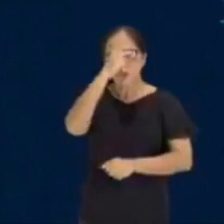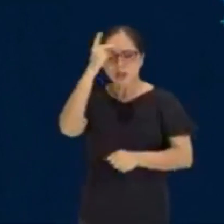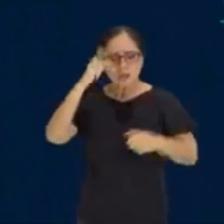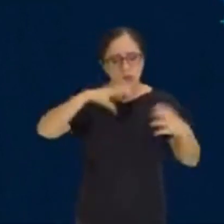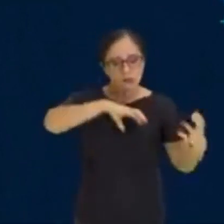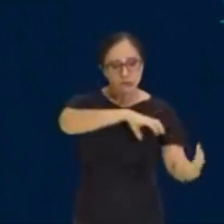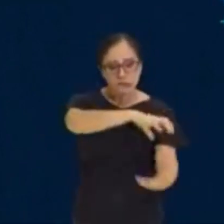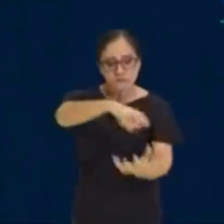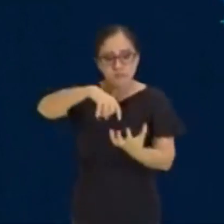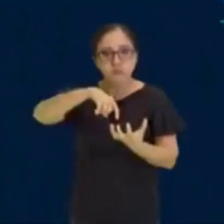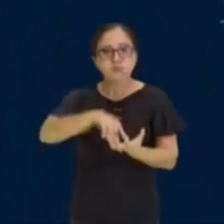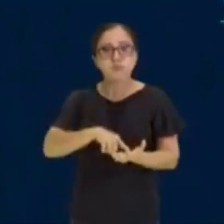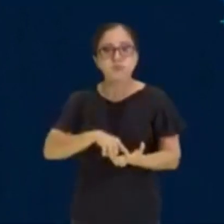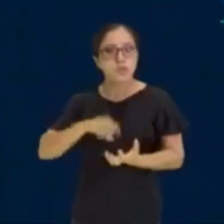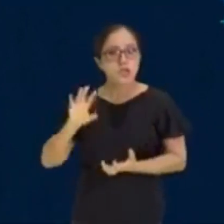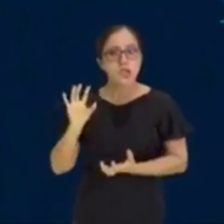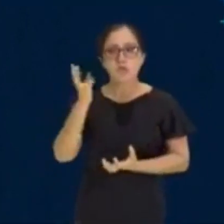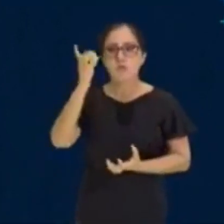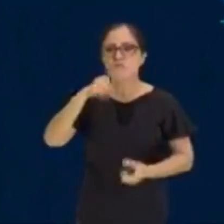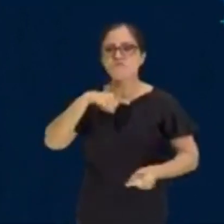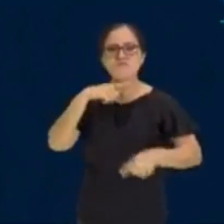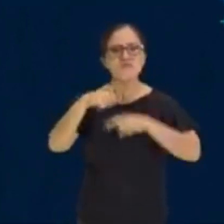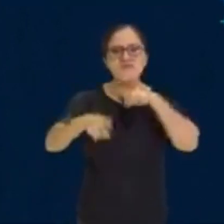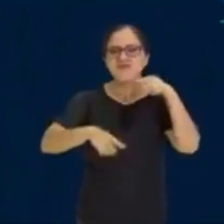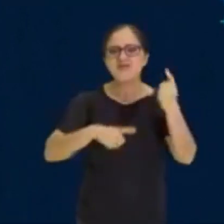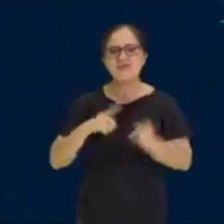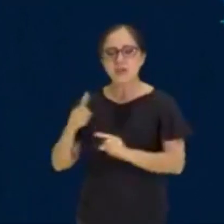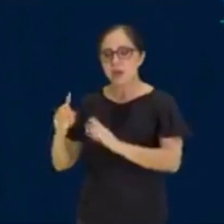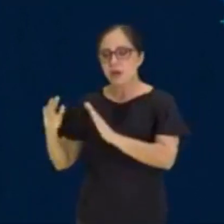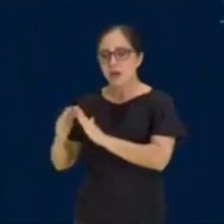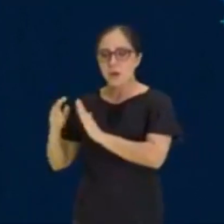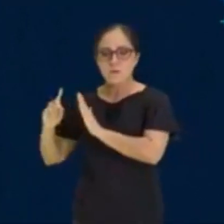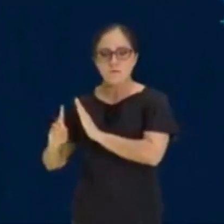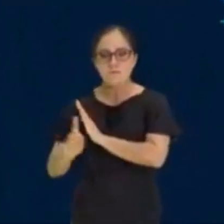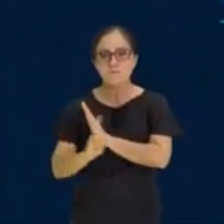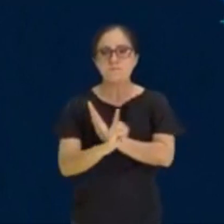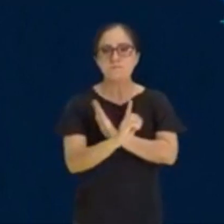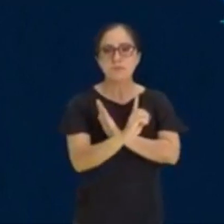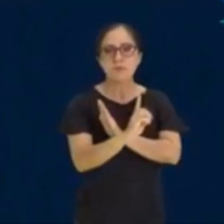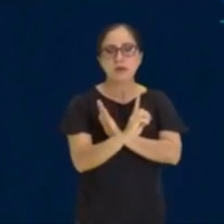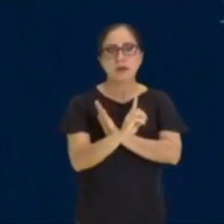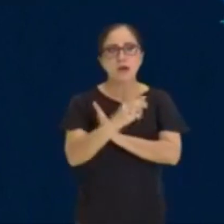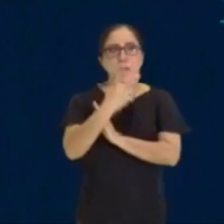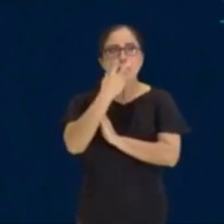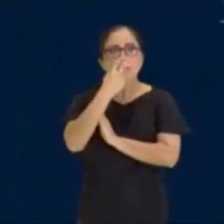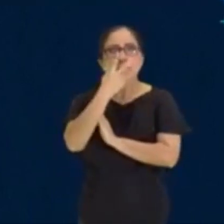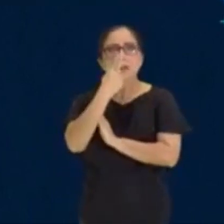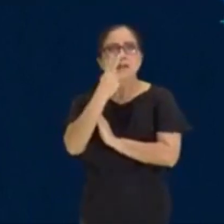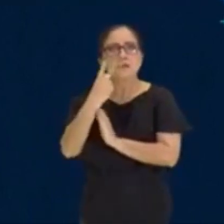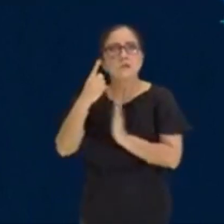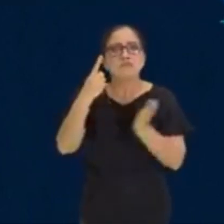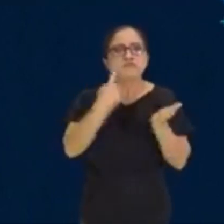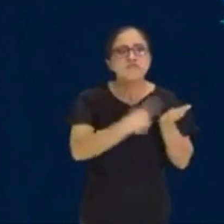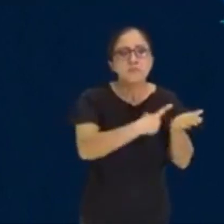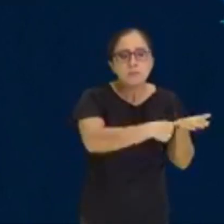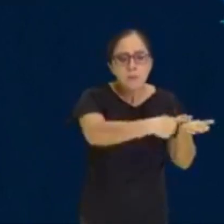inteiro resolveram que ninguém ia sair de casa, como que se fosse combinado em todo o